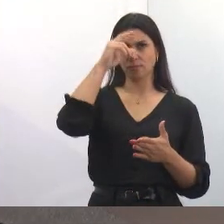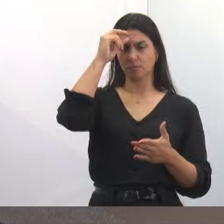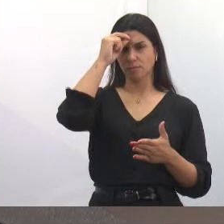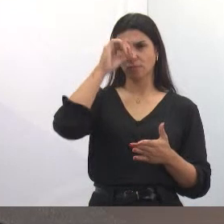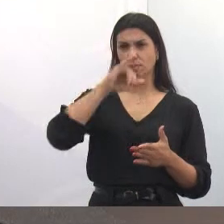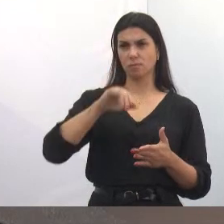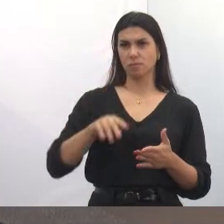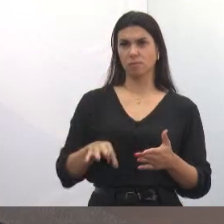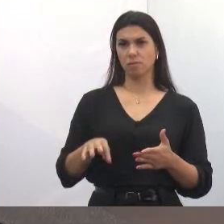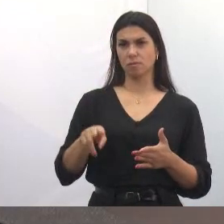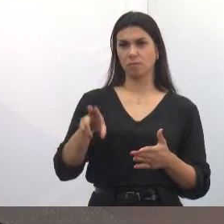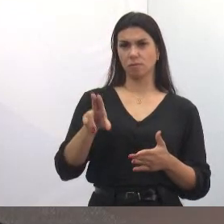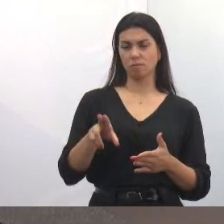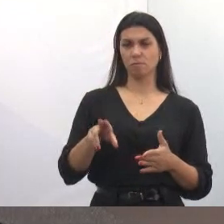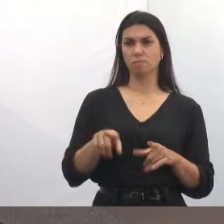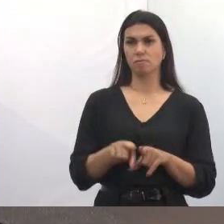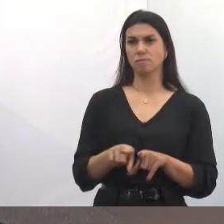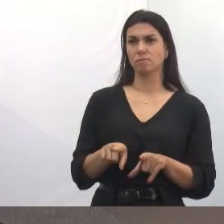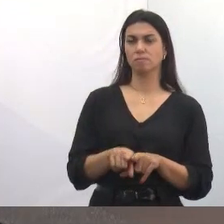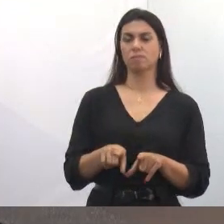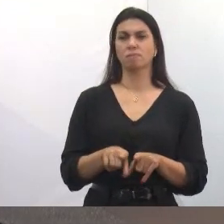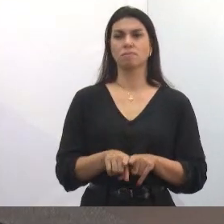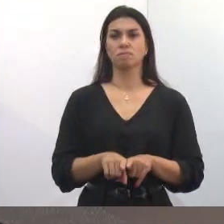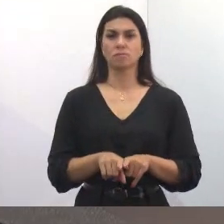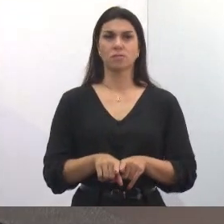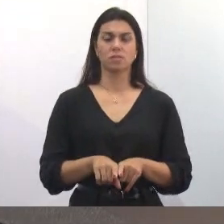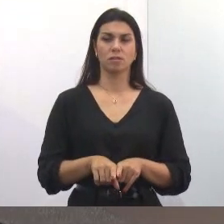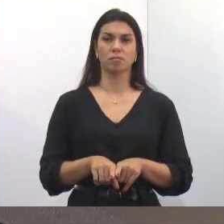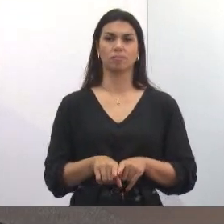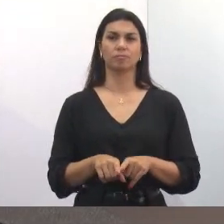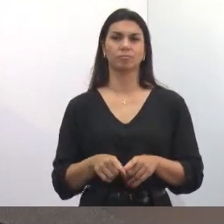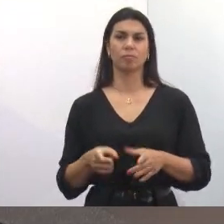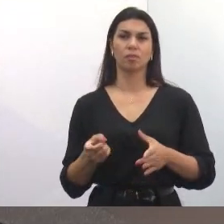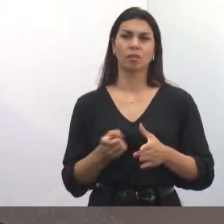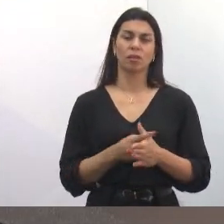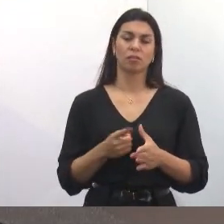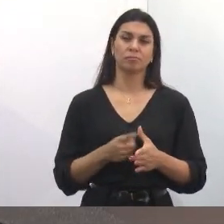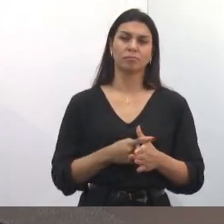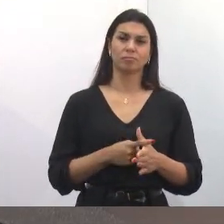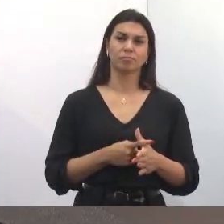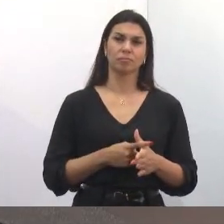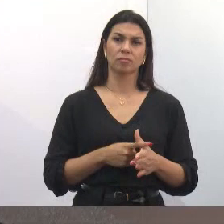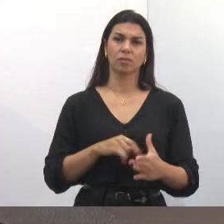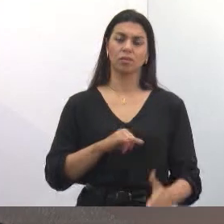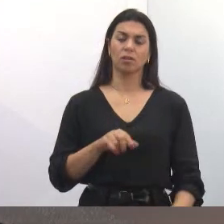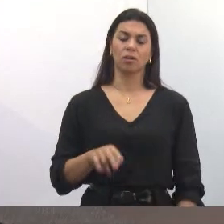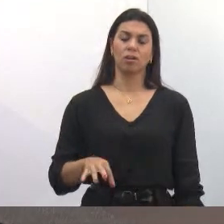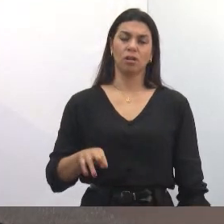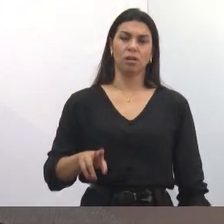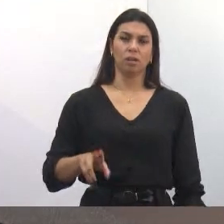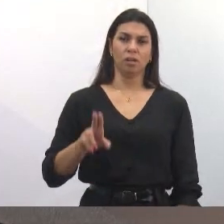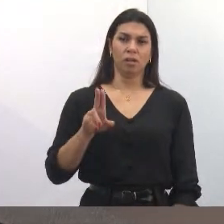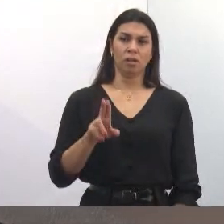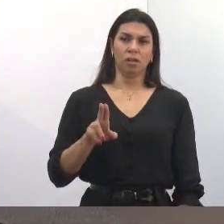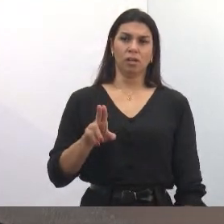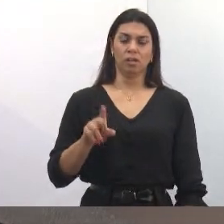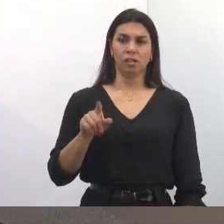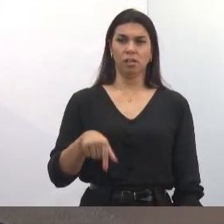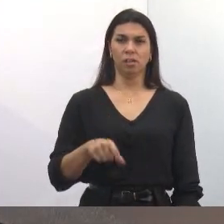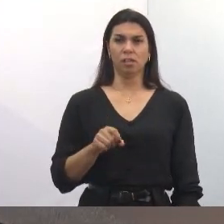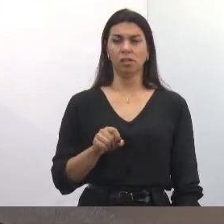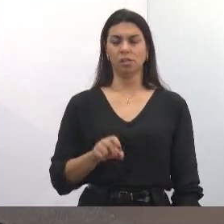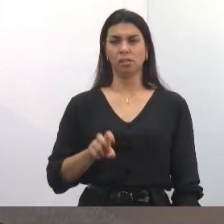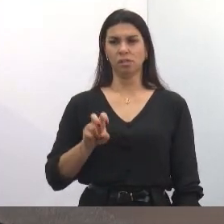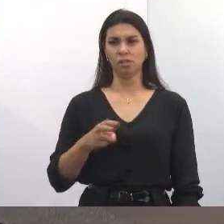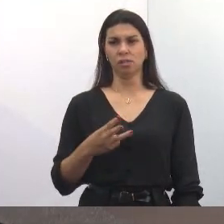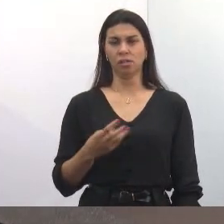de Jacareí e a empresa que presta o serviço de transporte público à população, a JTU, Jacareí Transporte Urbano, é de